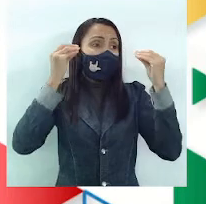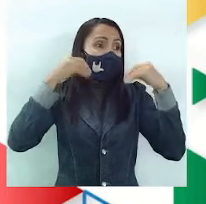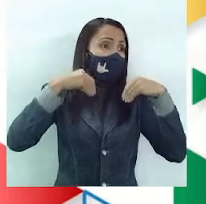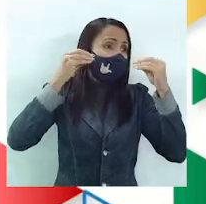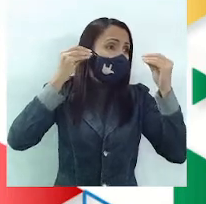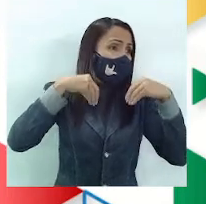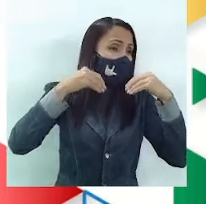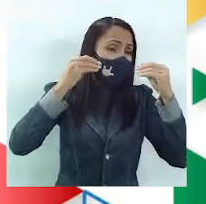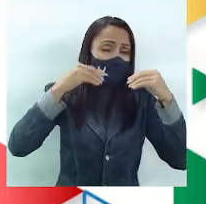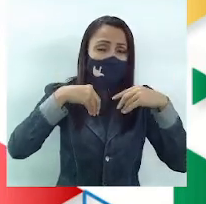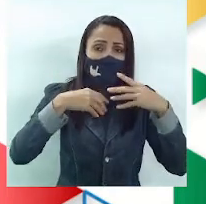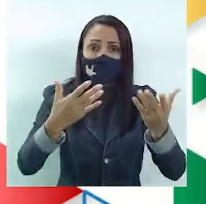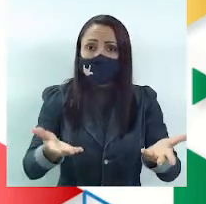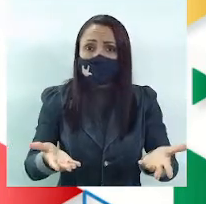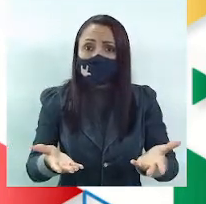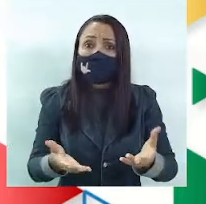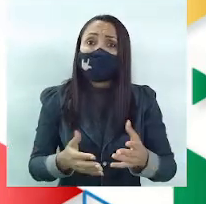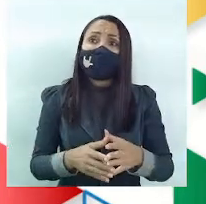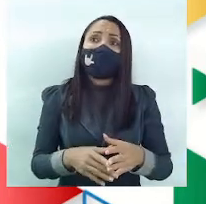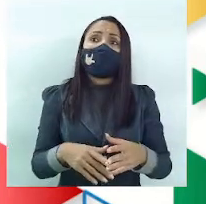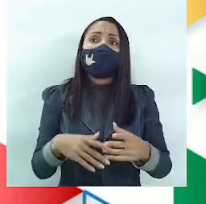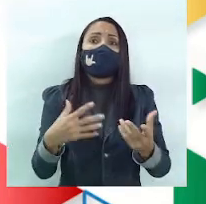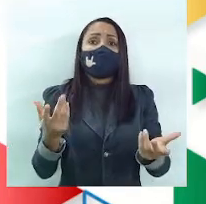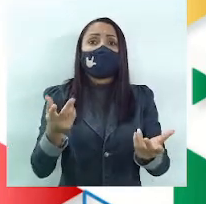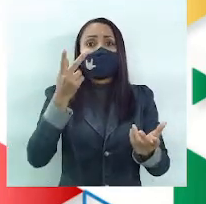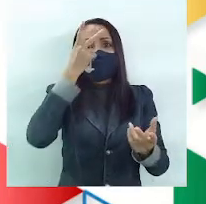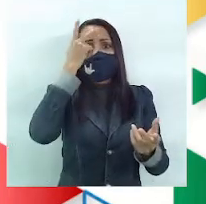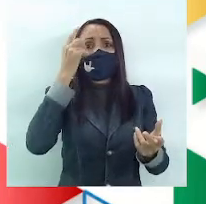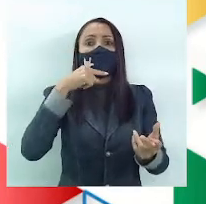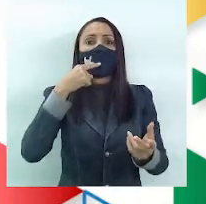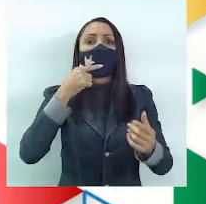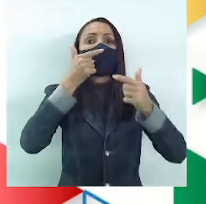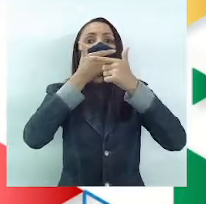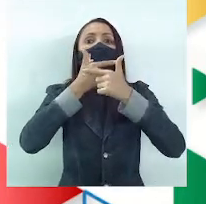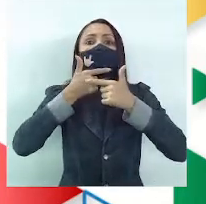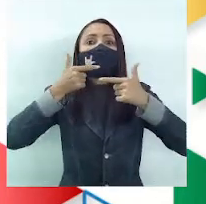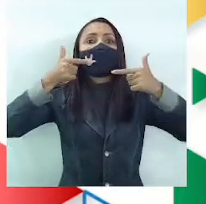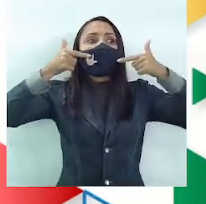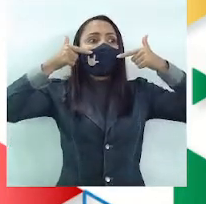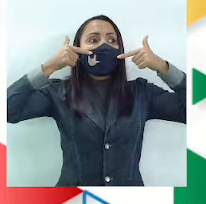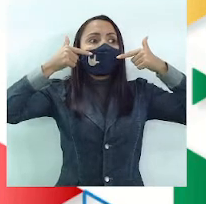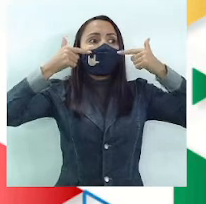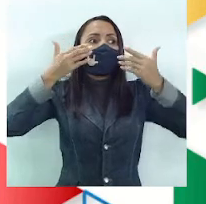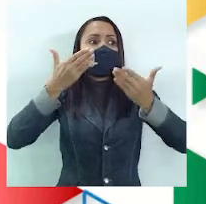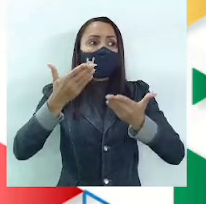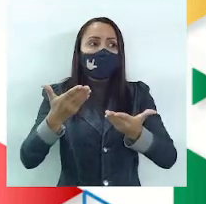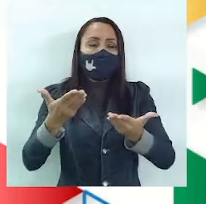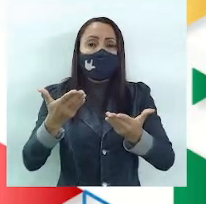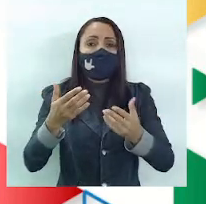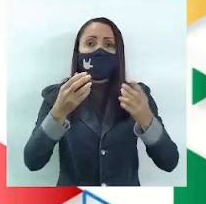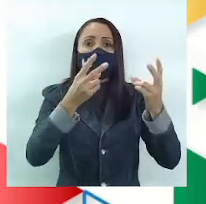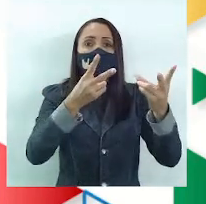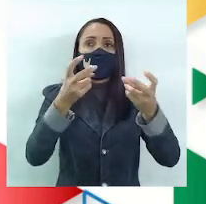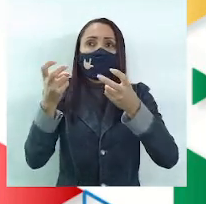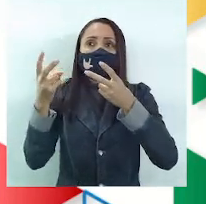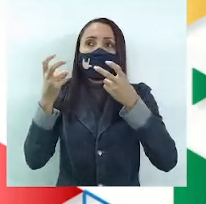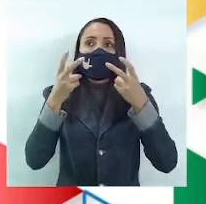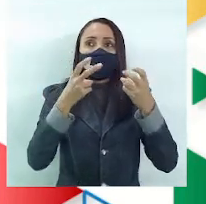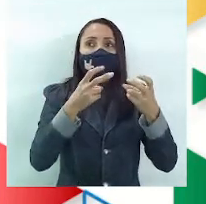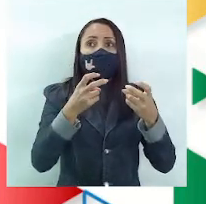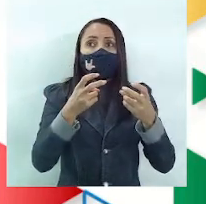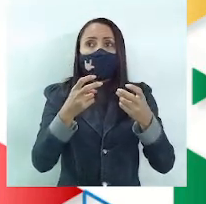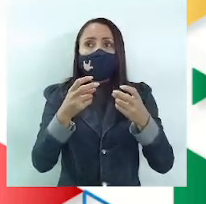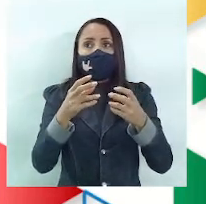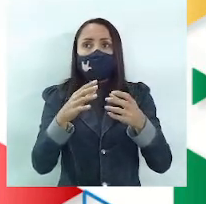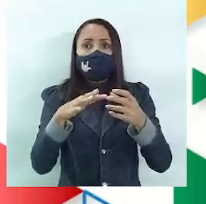coisa desagradável. Uma pessoa dessa ela não consegue sorrir com tranquilidade. E além do mais, já que a gente percebe ali que praticamente